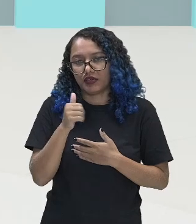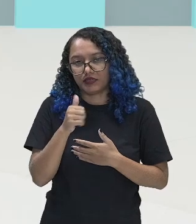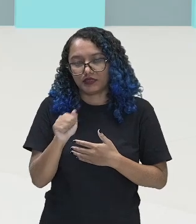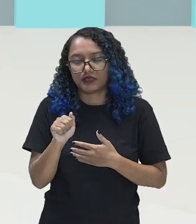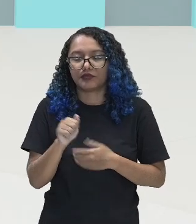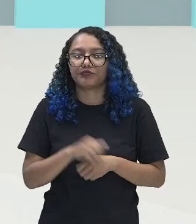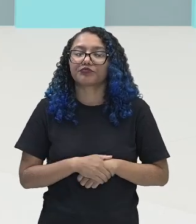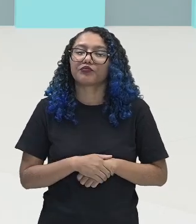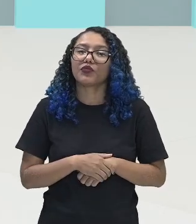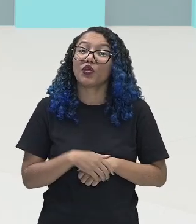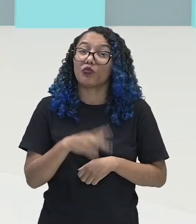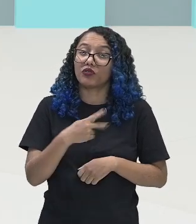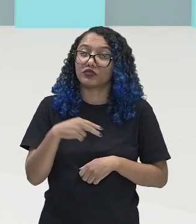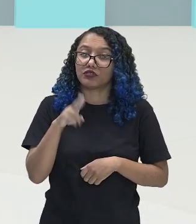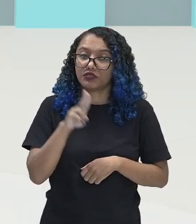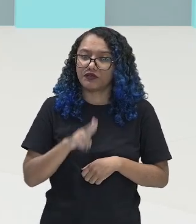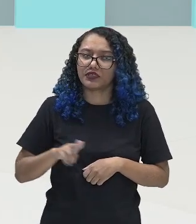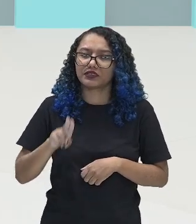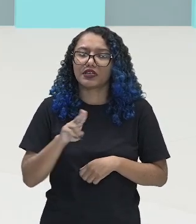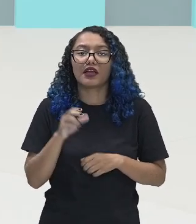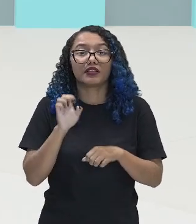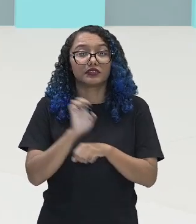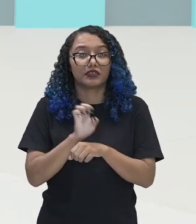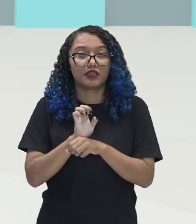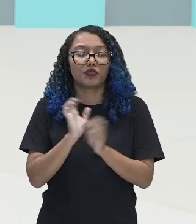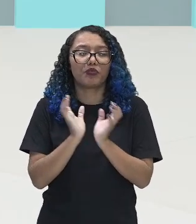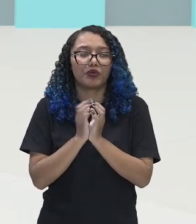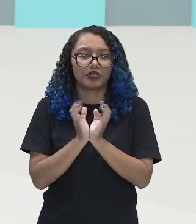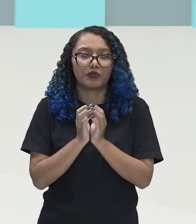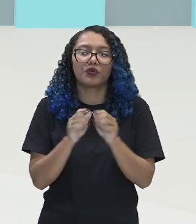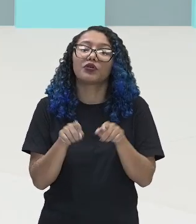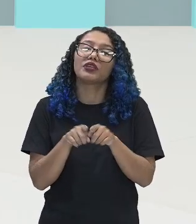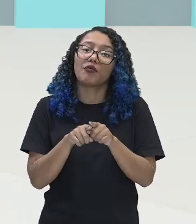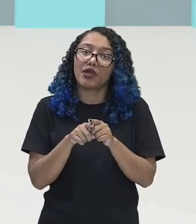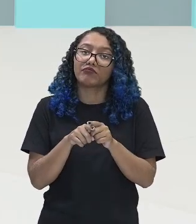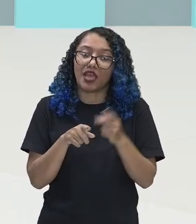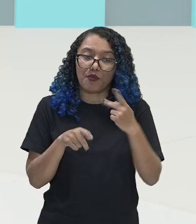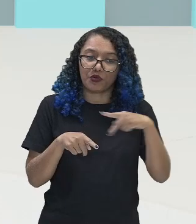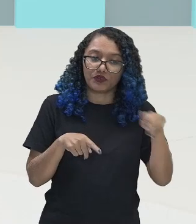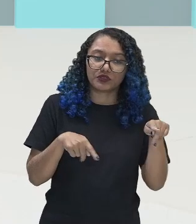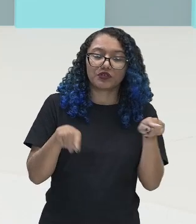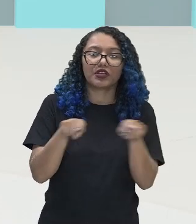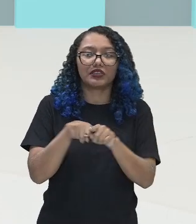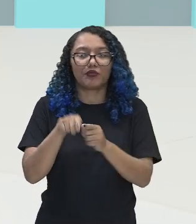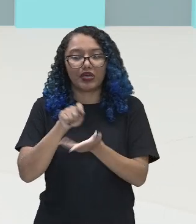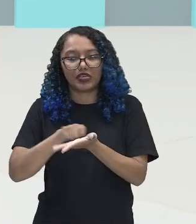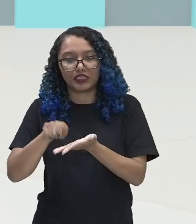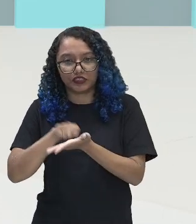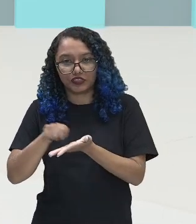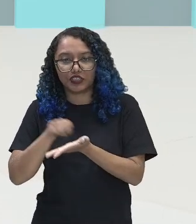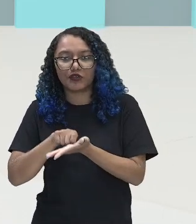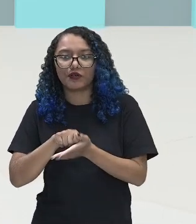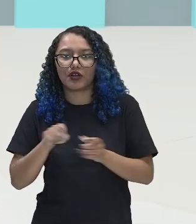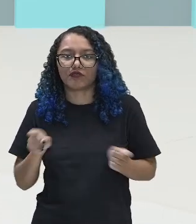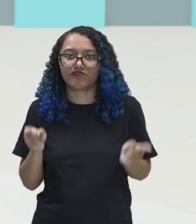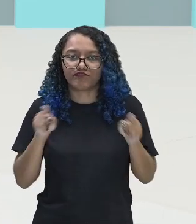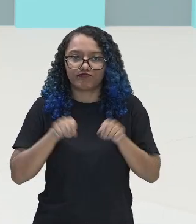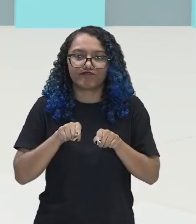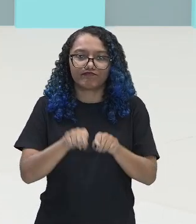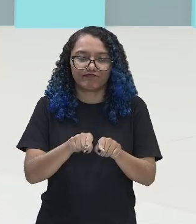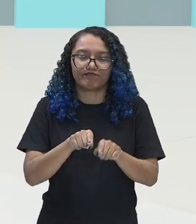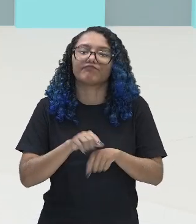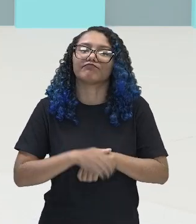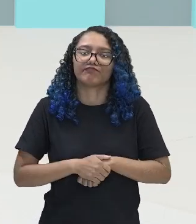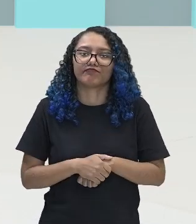Pernambuco. E, em paralelo a isso, é também o que? Escritora. Ela é professora e escritora ao mesmo tempo. Tanto que ela fez algumas